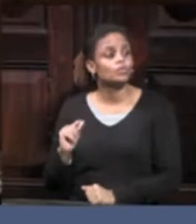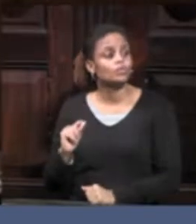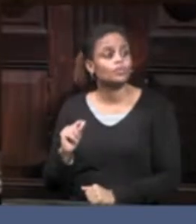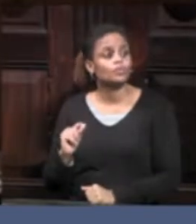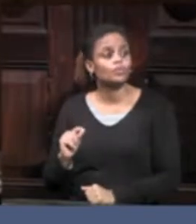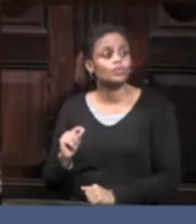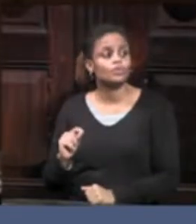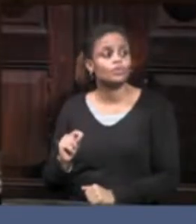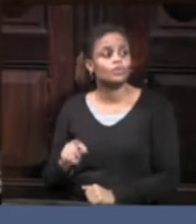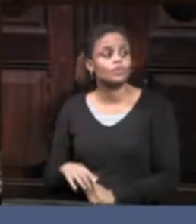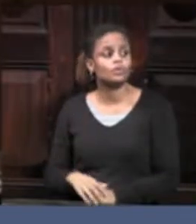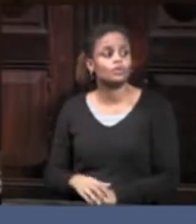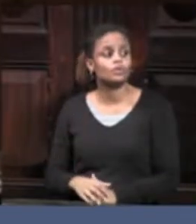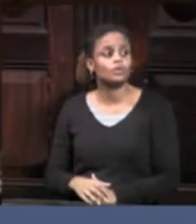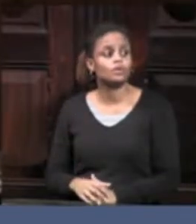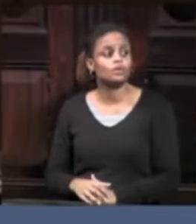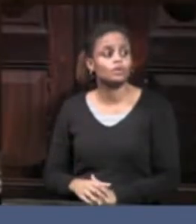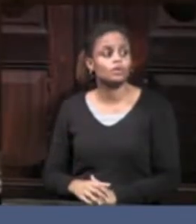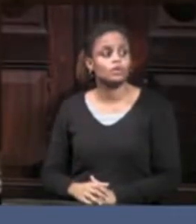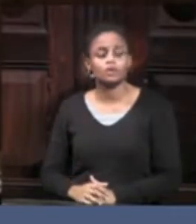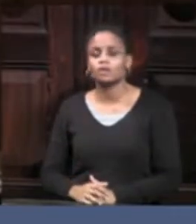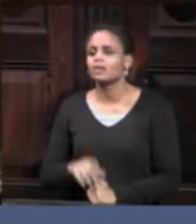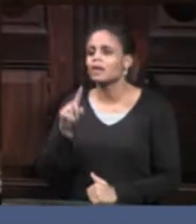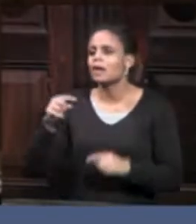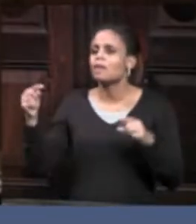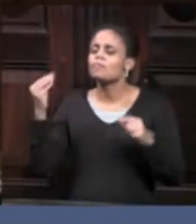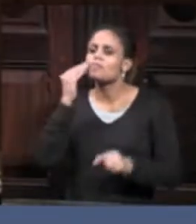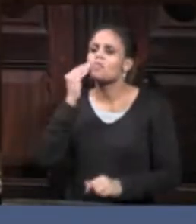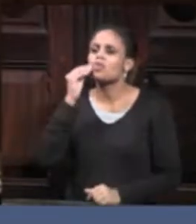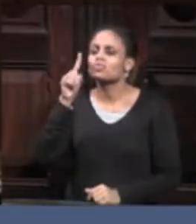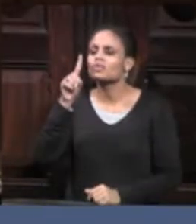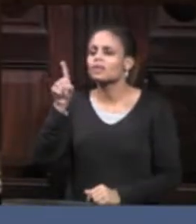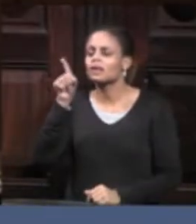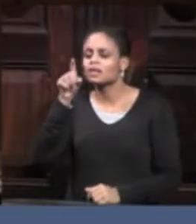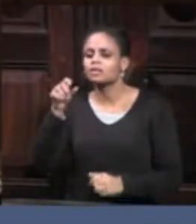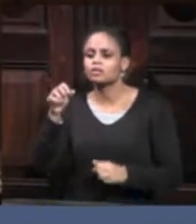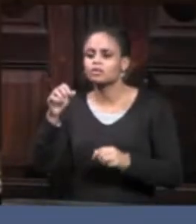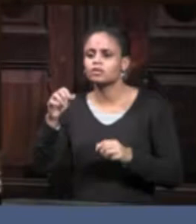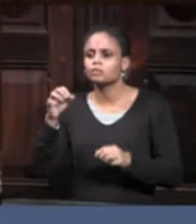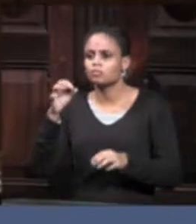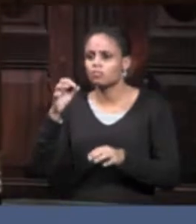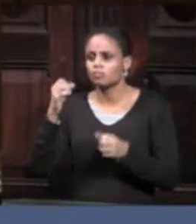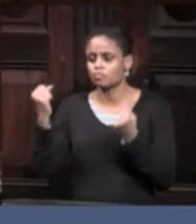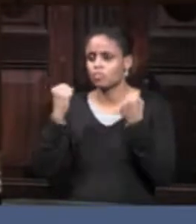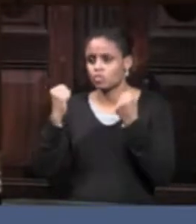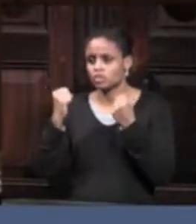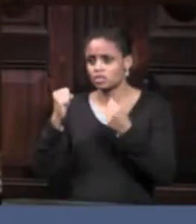de competência do Poder Legislativo e não do Judiciário.